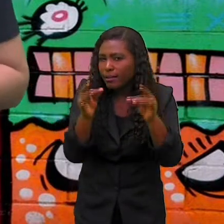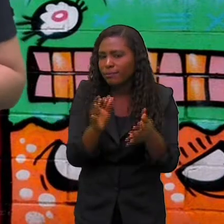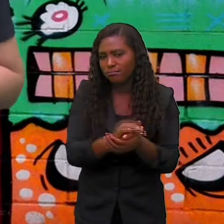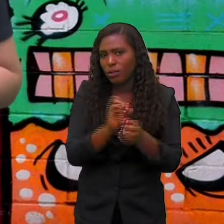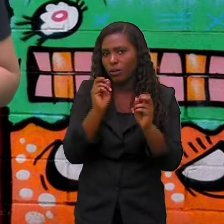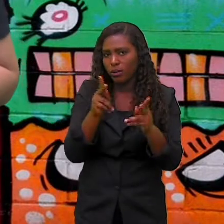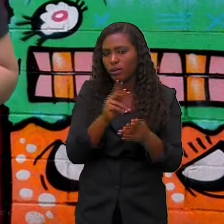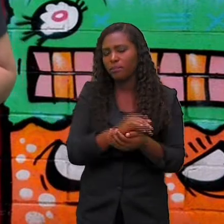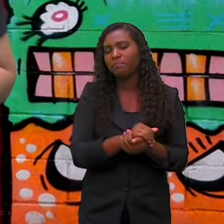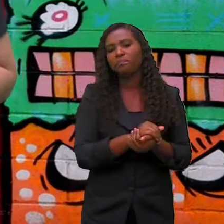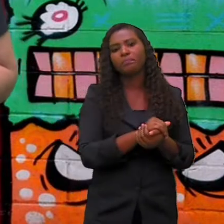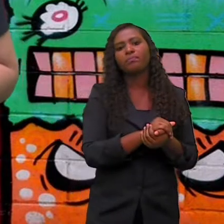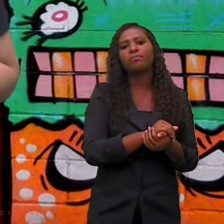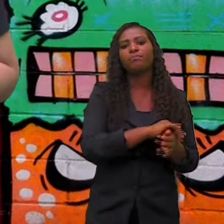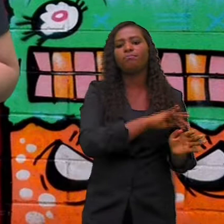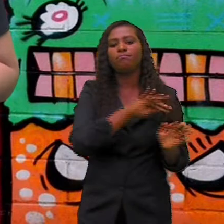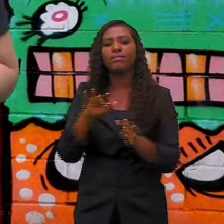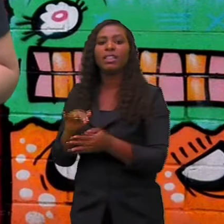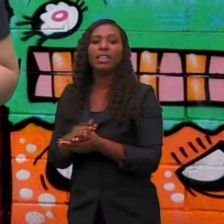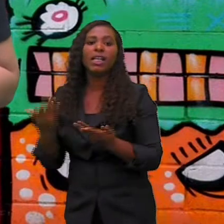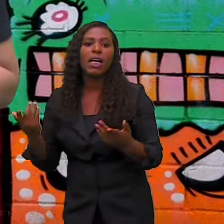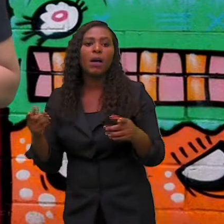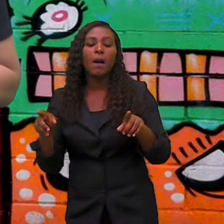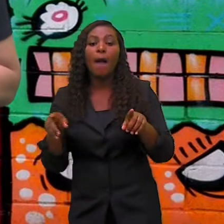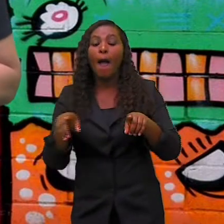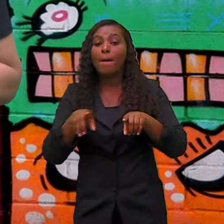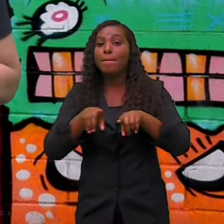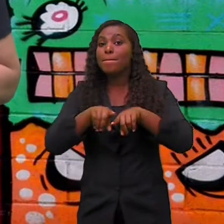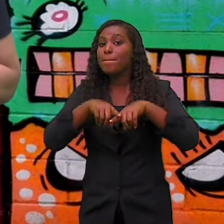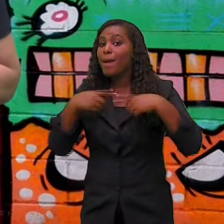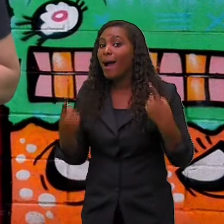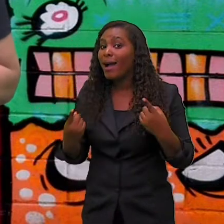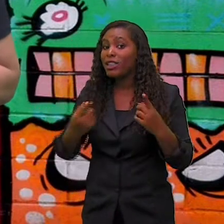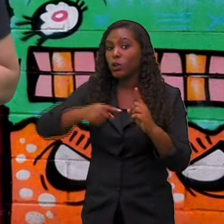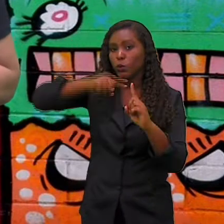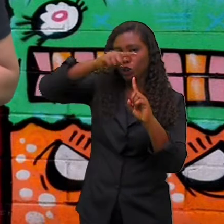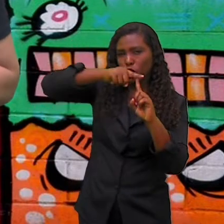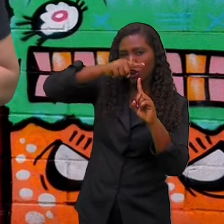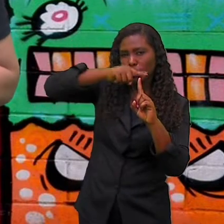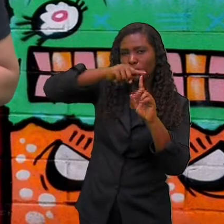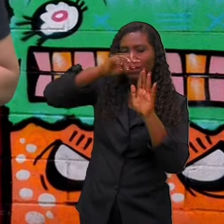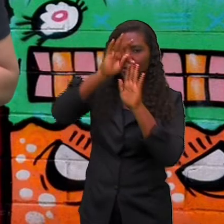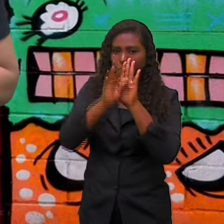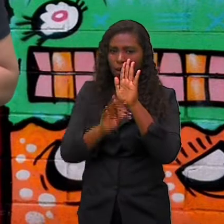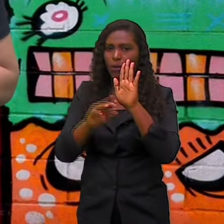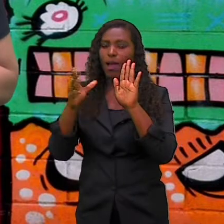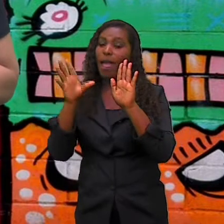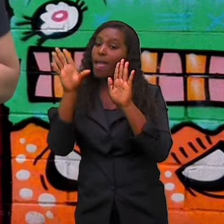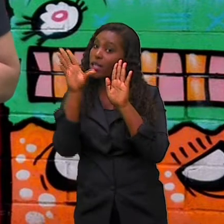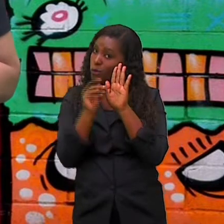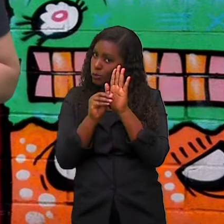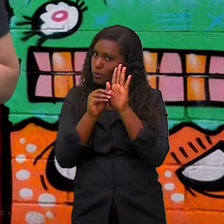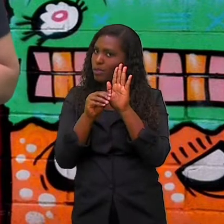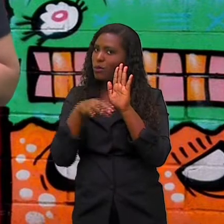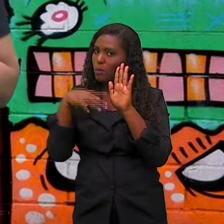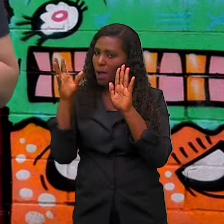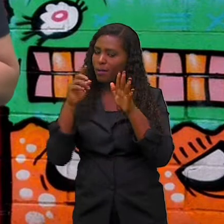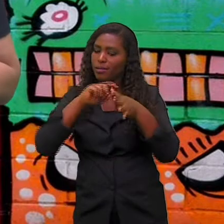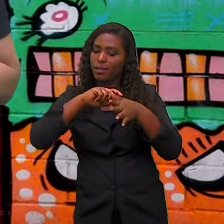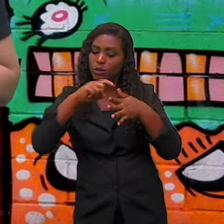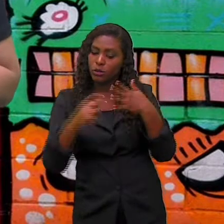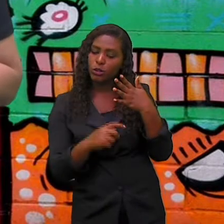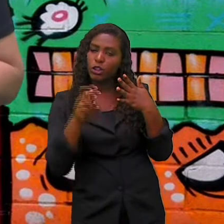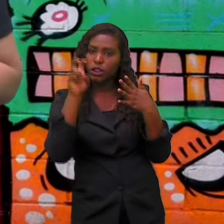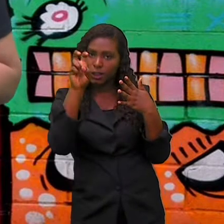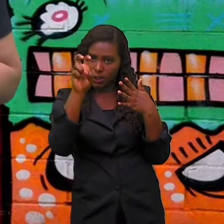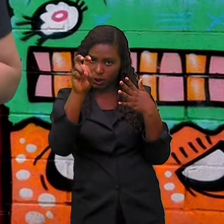número limitado. E na aula de hoje estamos trabalhando com 5 tipos textuais, certo? E agora,